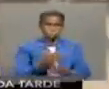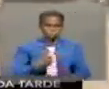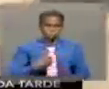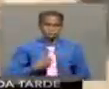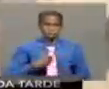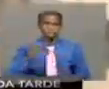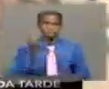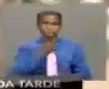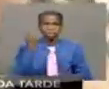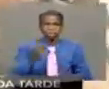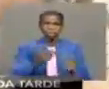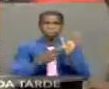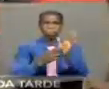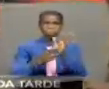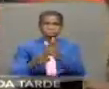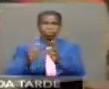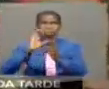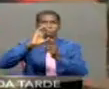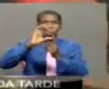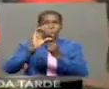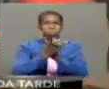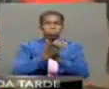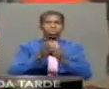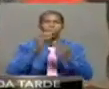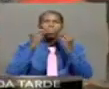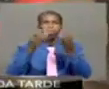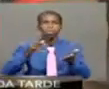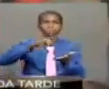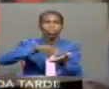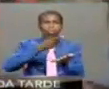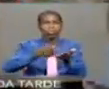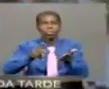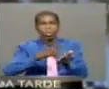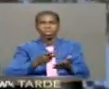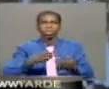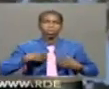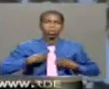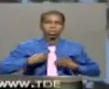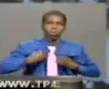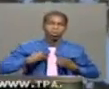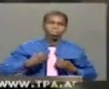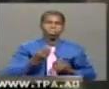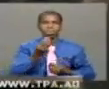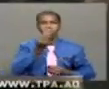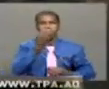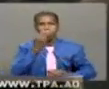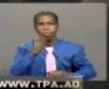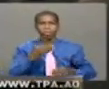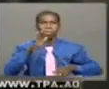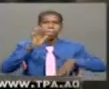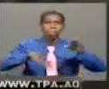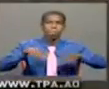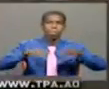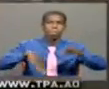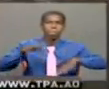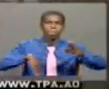com predominância os seus hábitos culturais na dança, indumentária, alimentação e nos rituais de